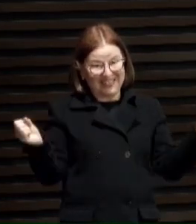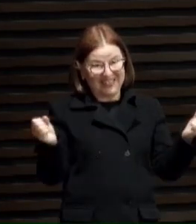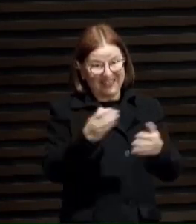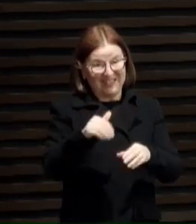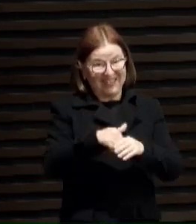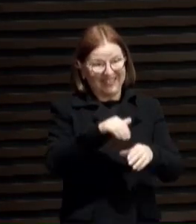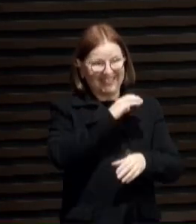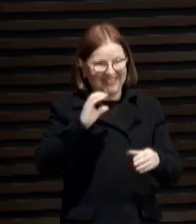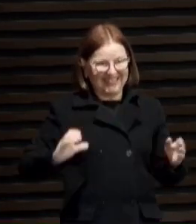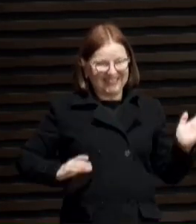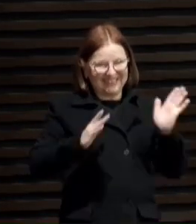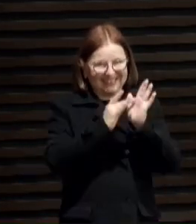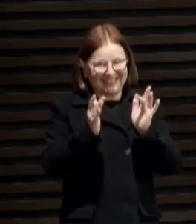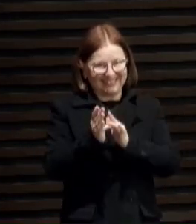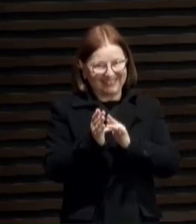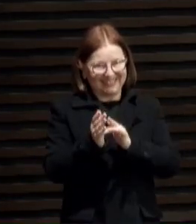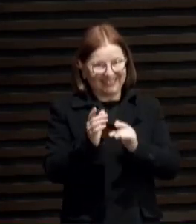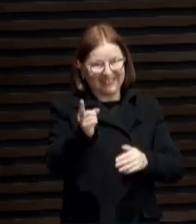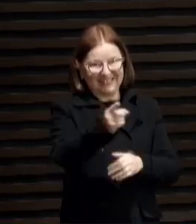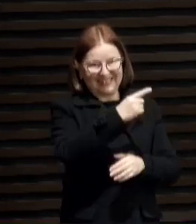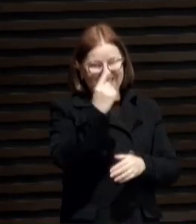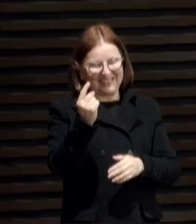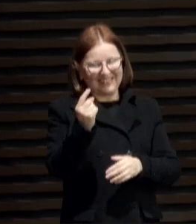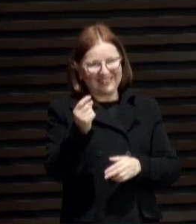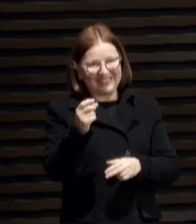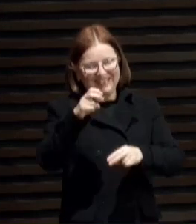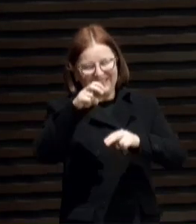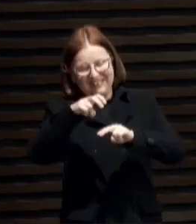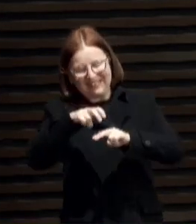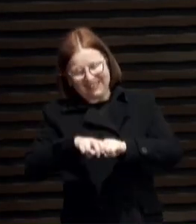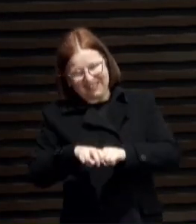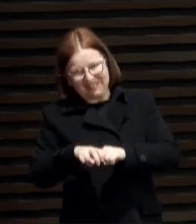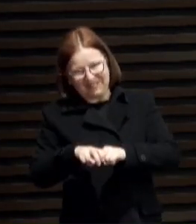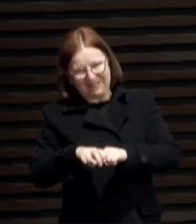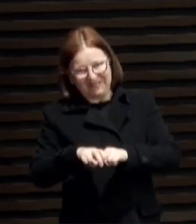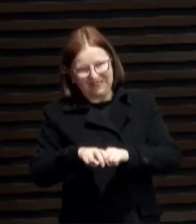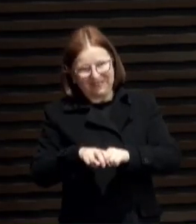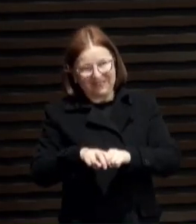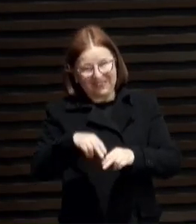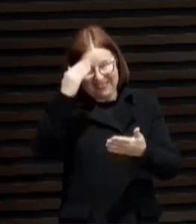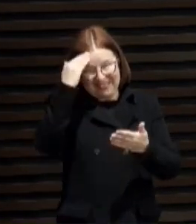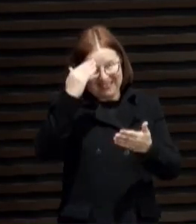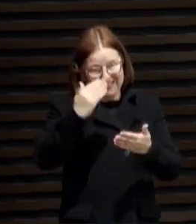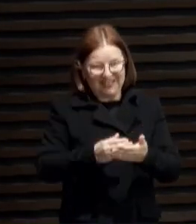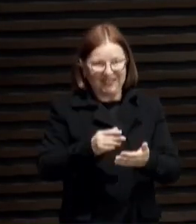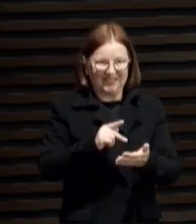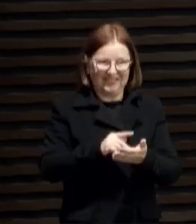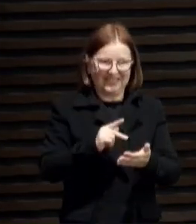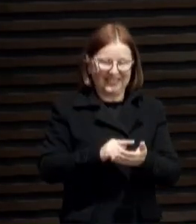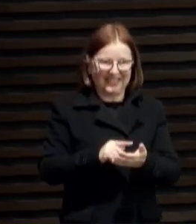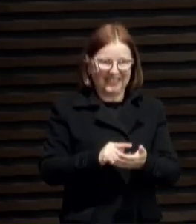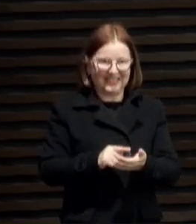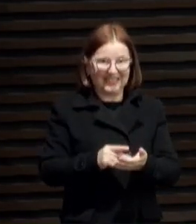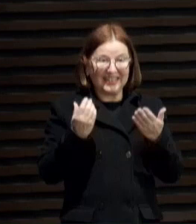Cristo Jesus, nós nos assentamos, nós tomamos posse dessa verdade e nós queremos